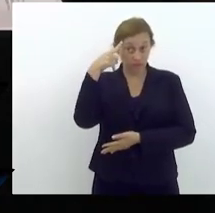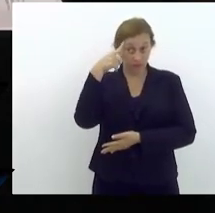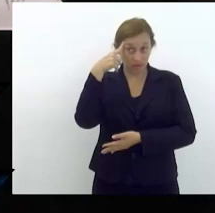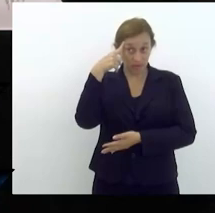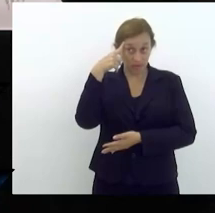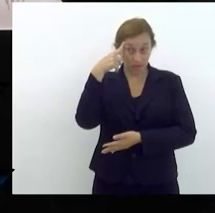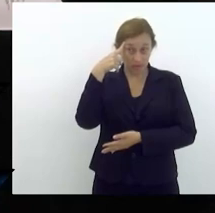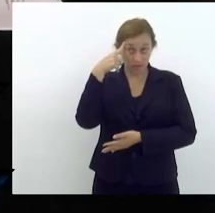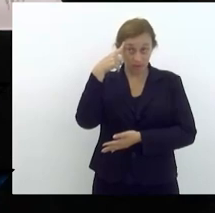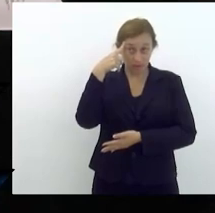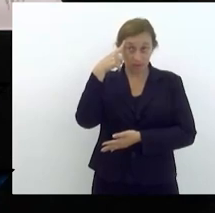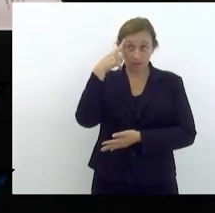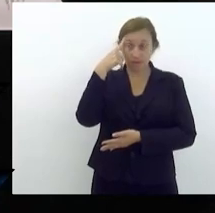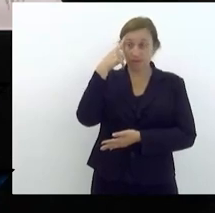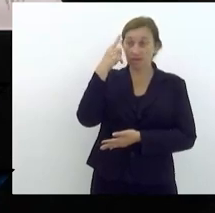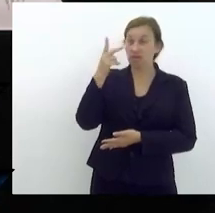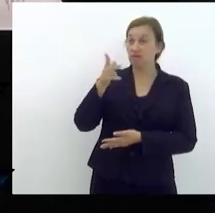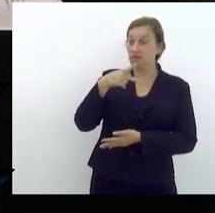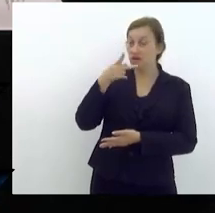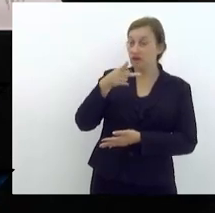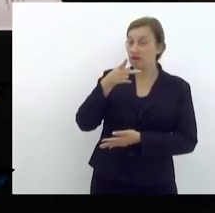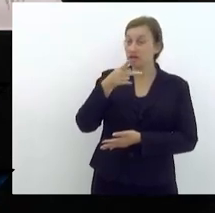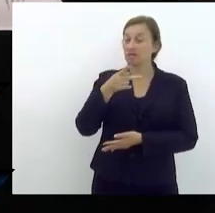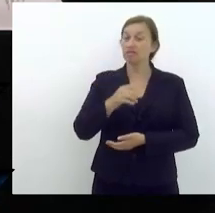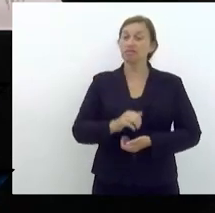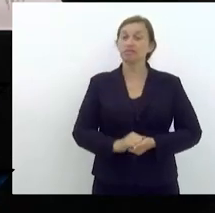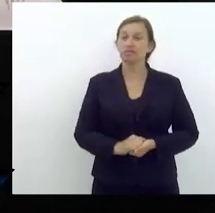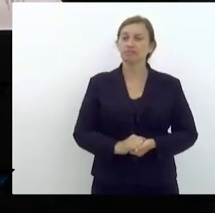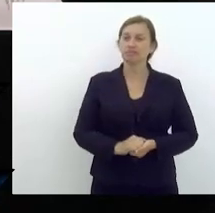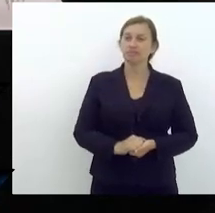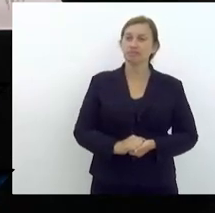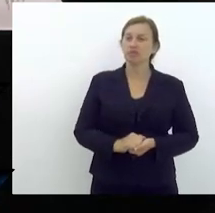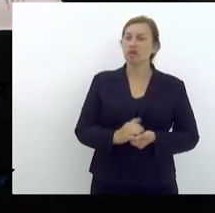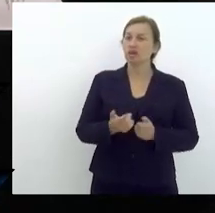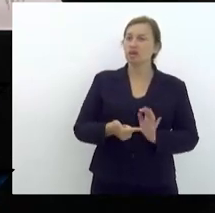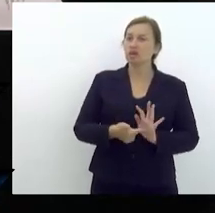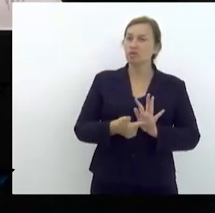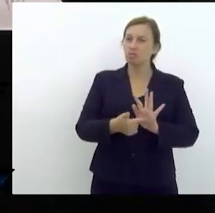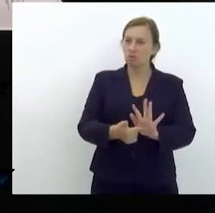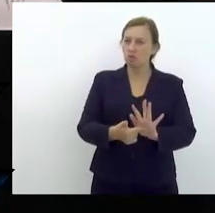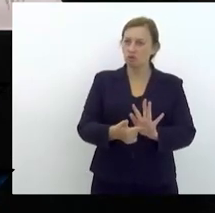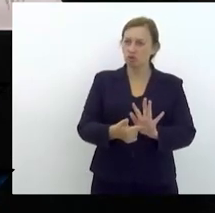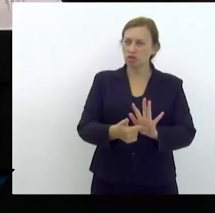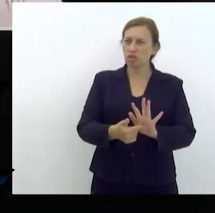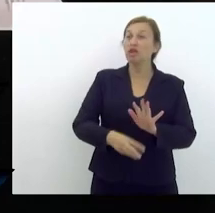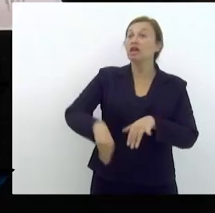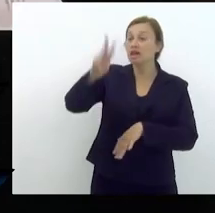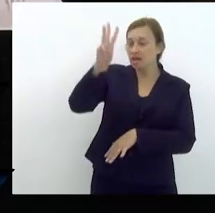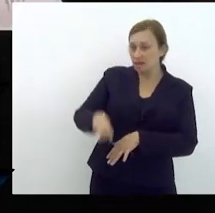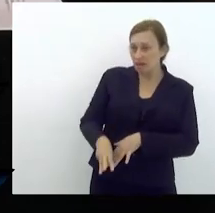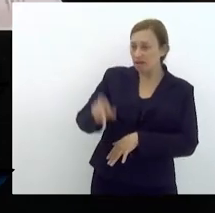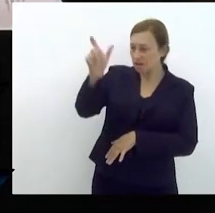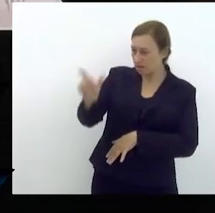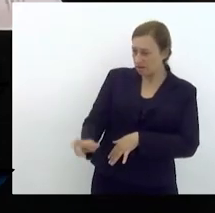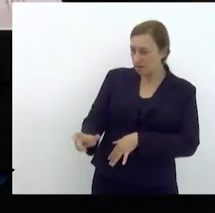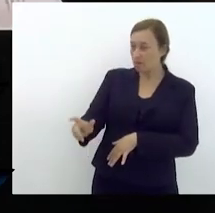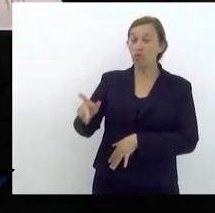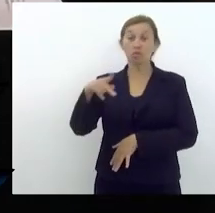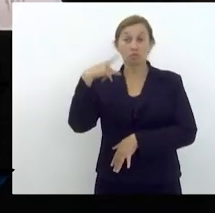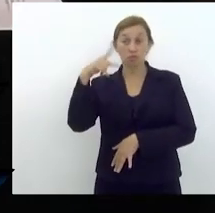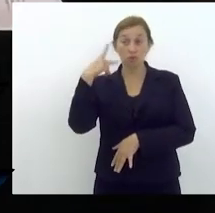estas manifestações inclusive que revelam a natureza do político ajudando